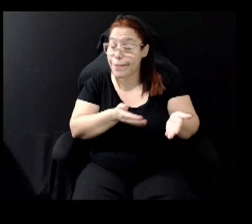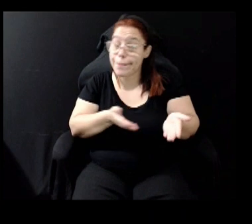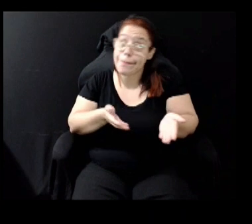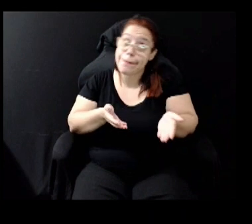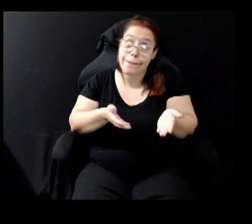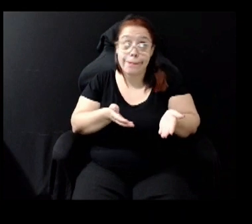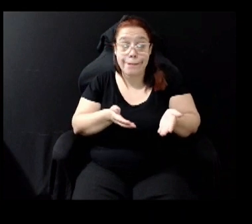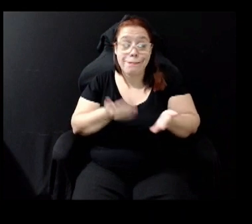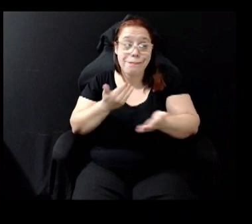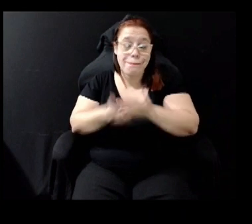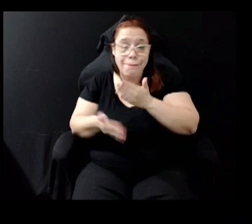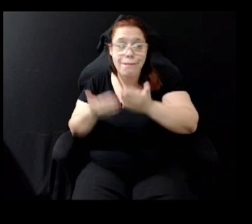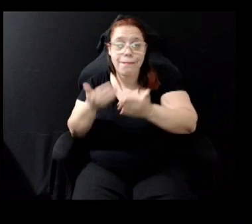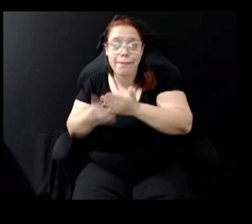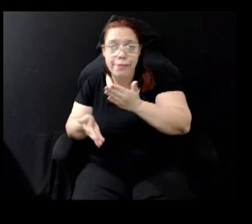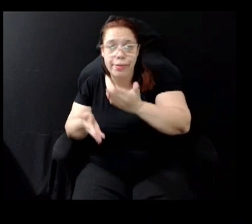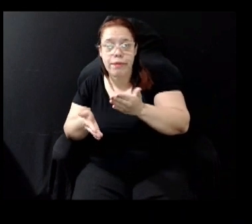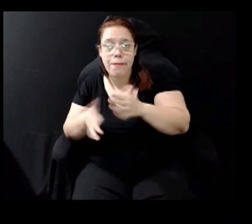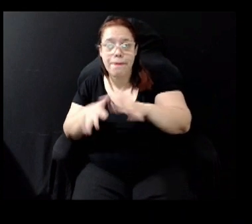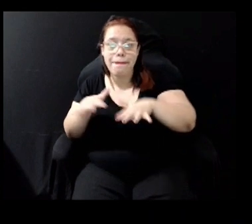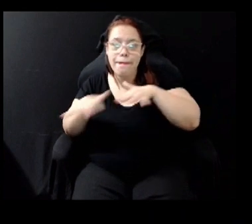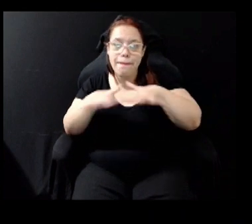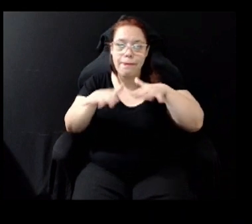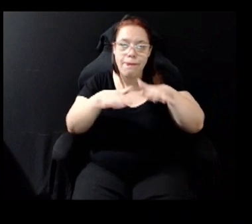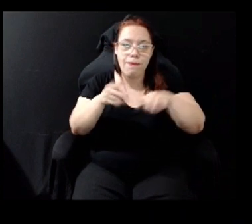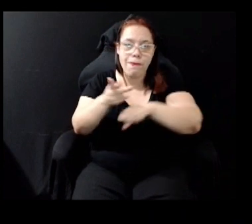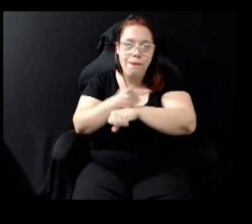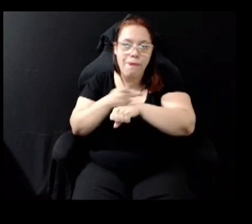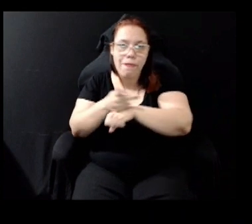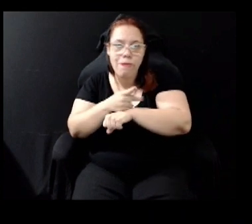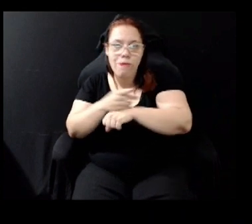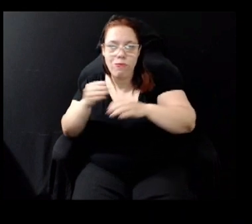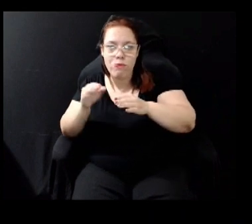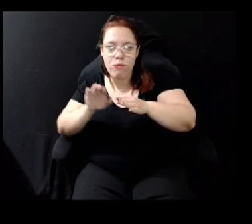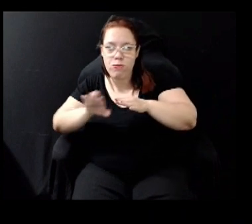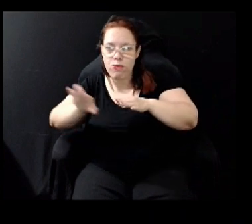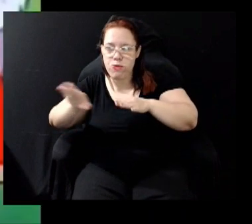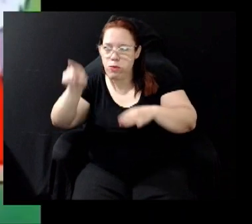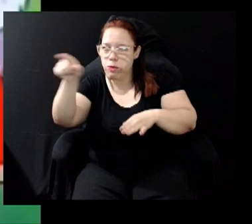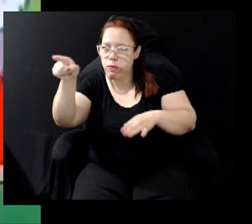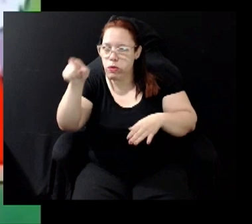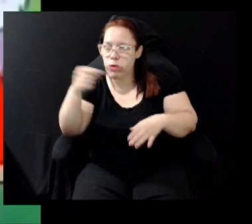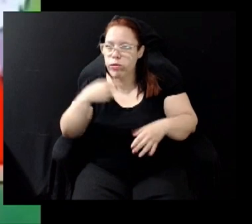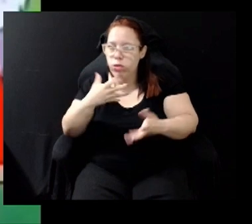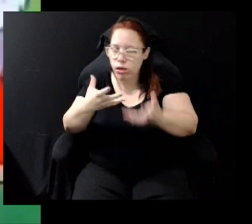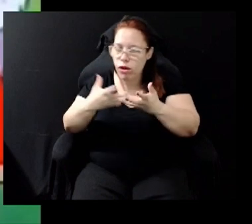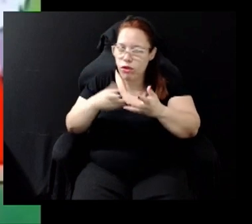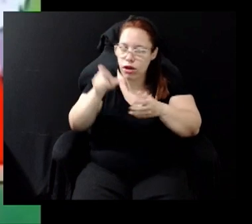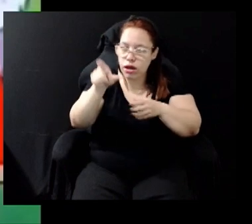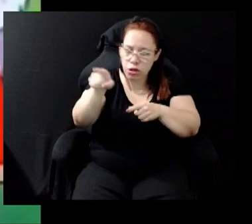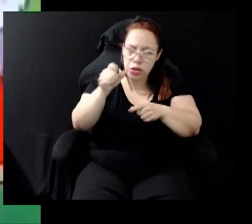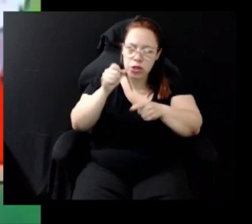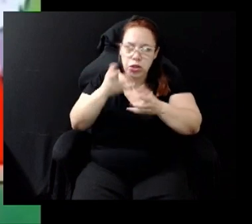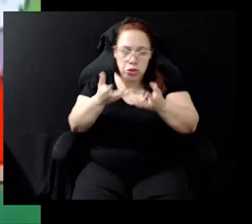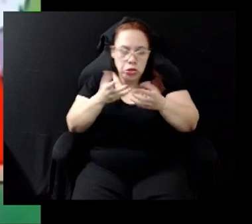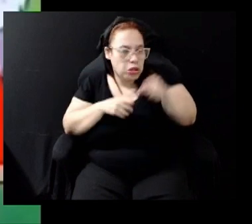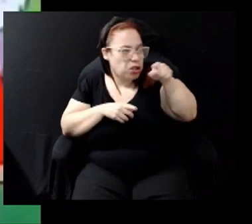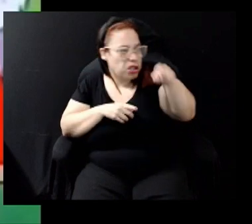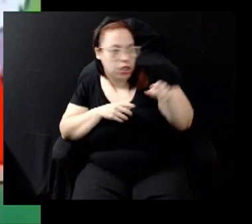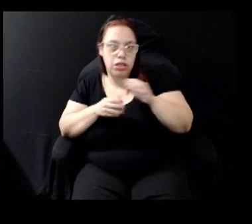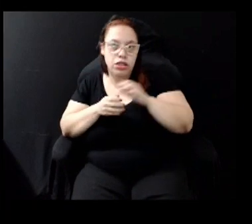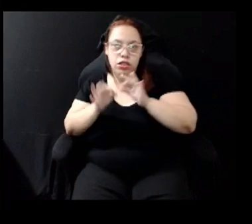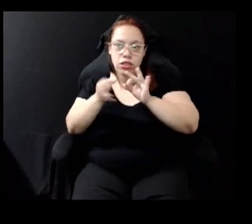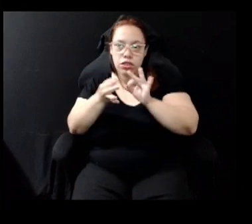porque está tudo no movimento, tudo em busca do externo, eu quero mais do externo, eu quero isso, e acaba se distanciando de